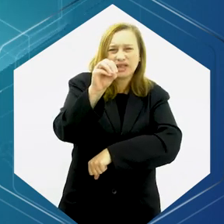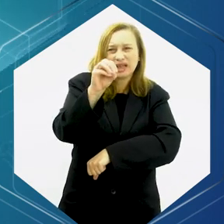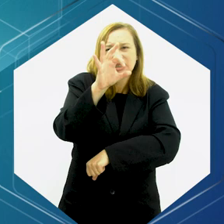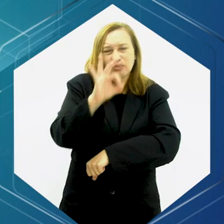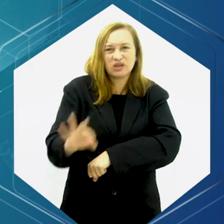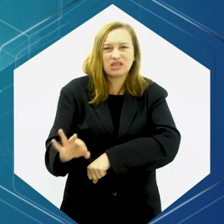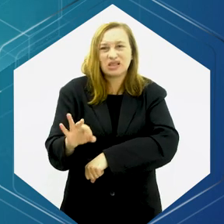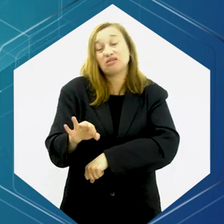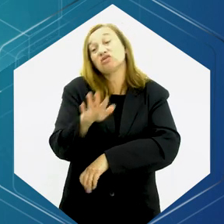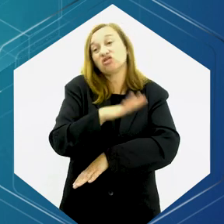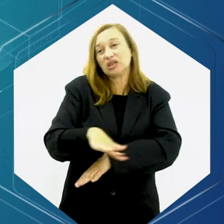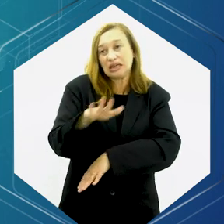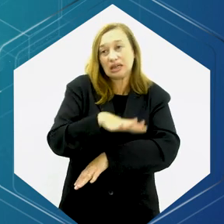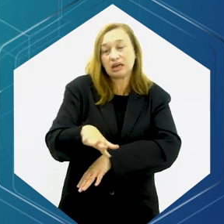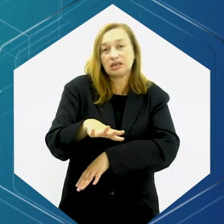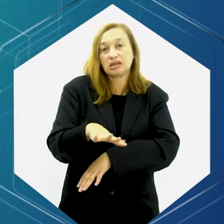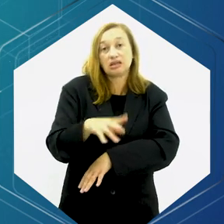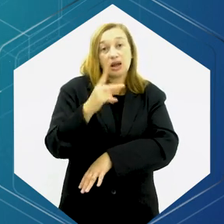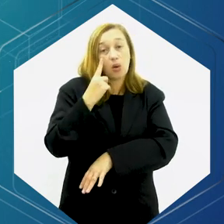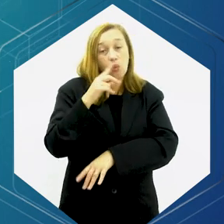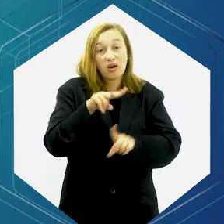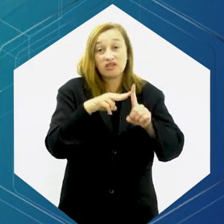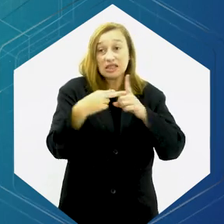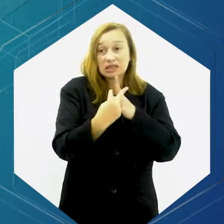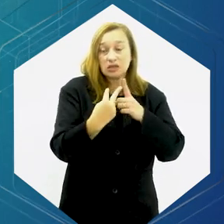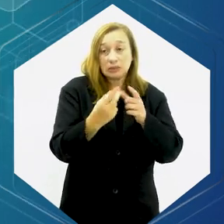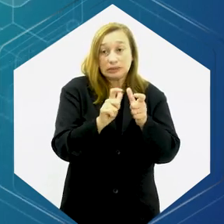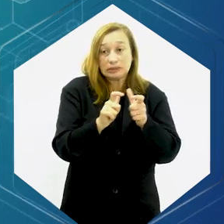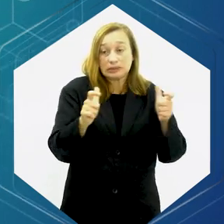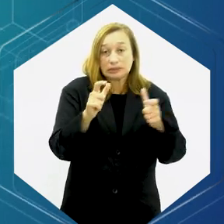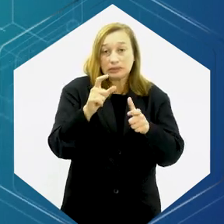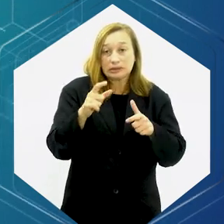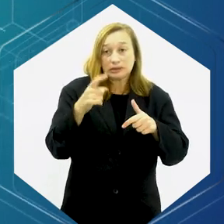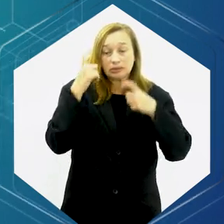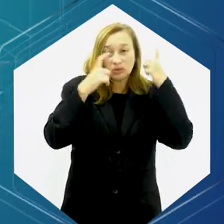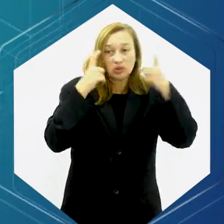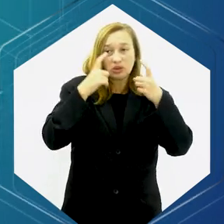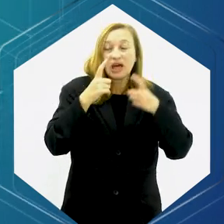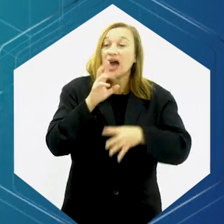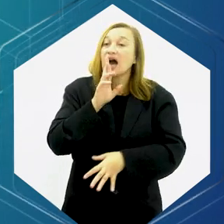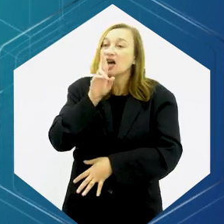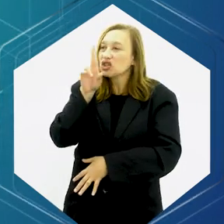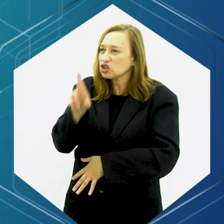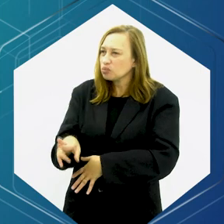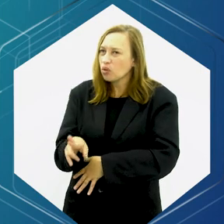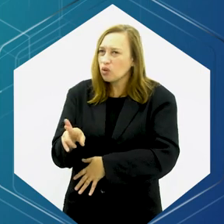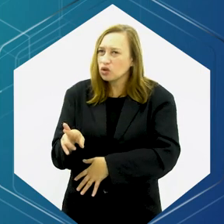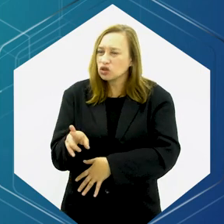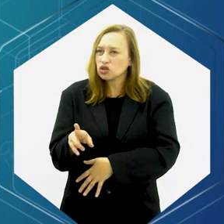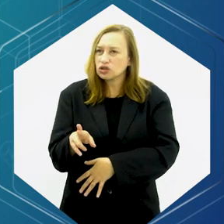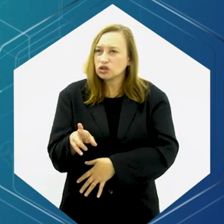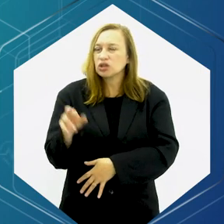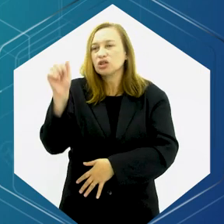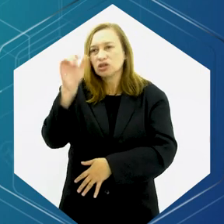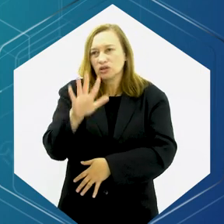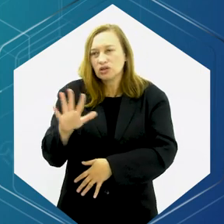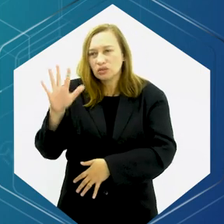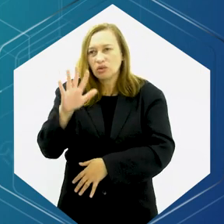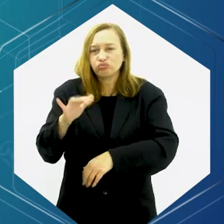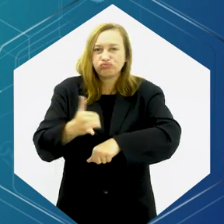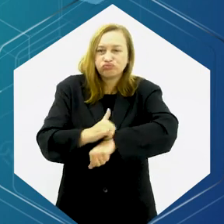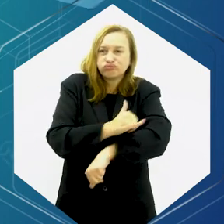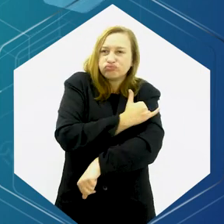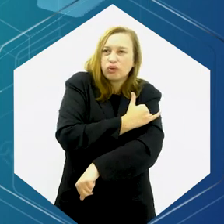vivendo com obesidade então será um cenário né bastante preocupante dentro da em resposta né a à